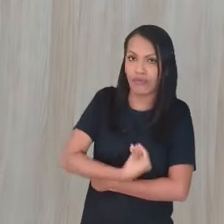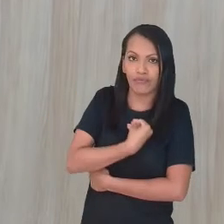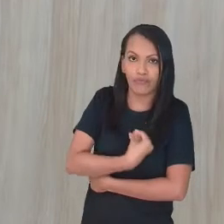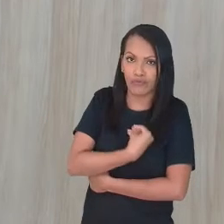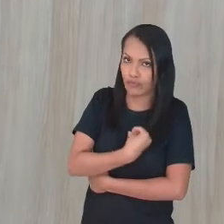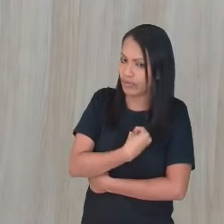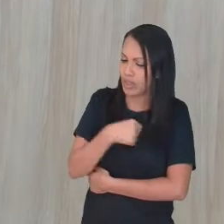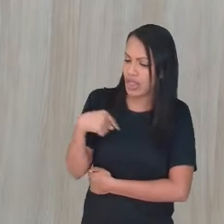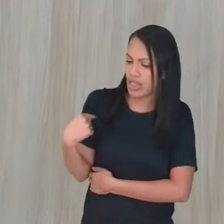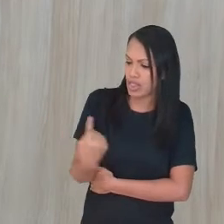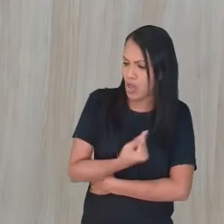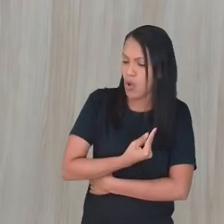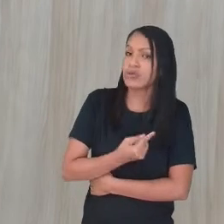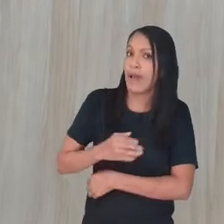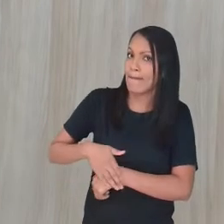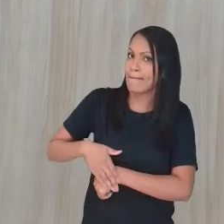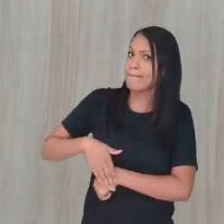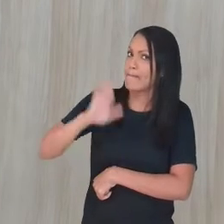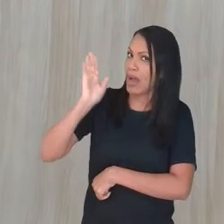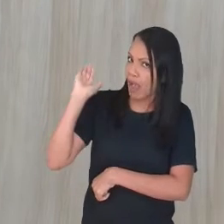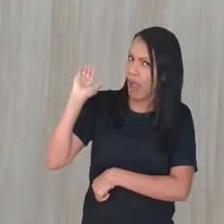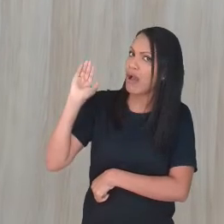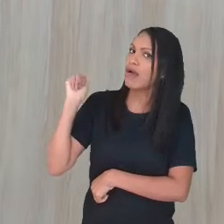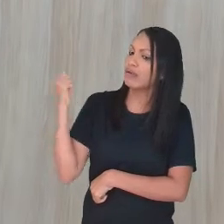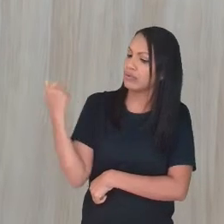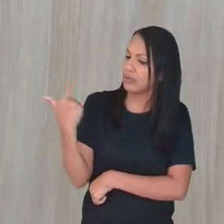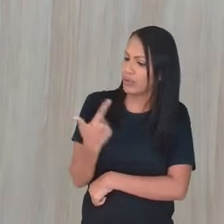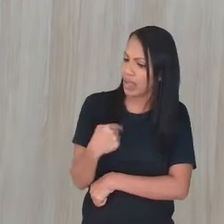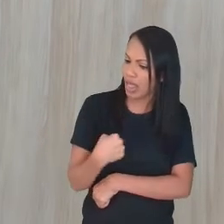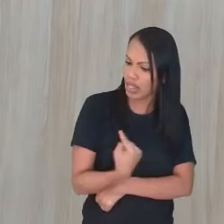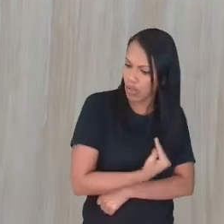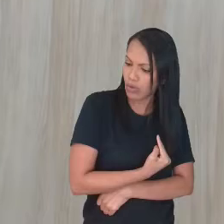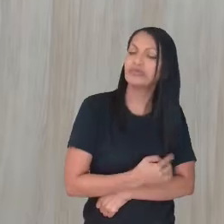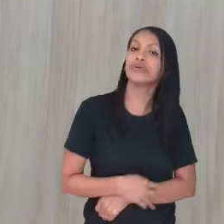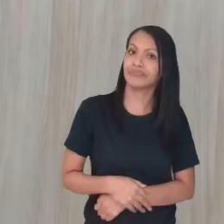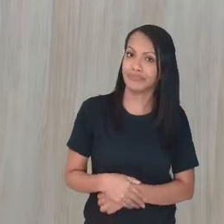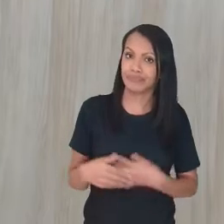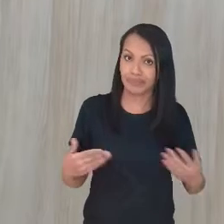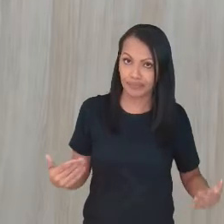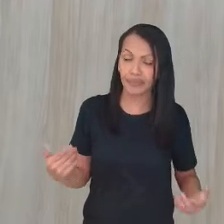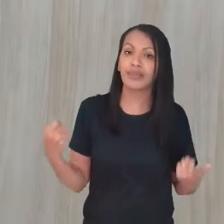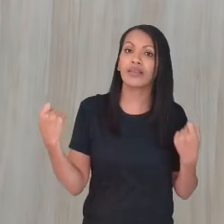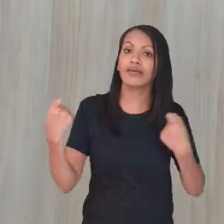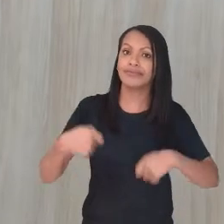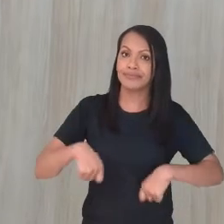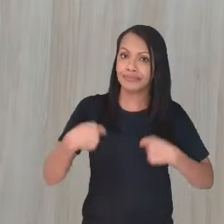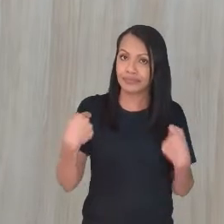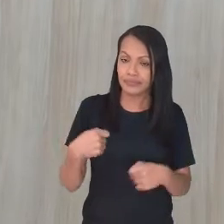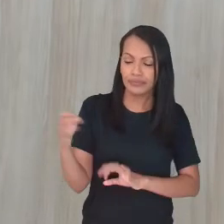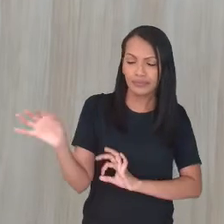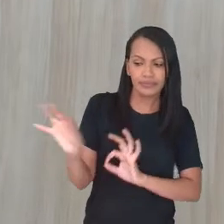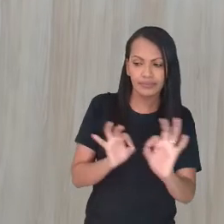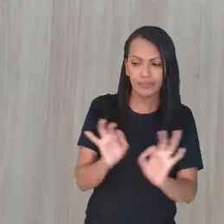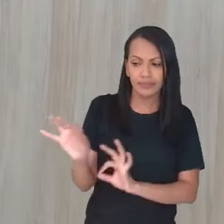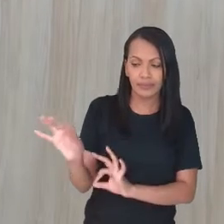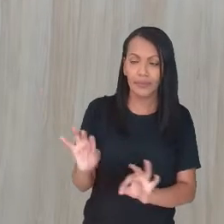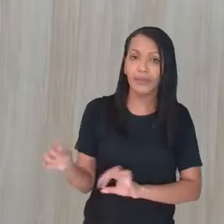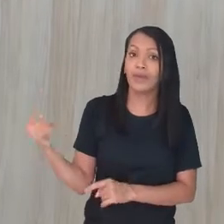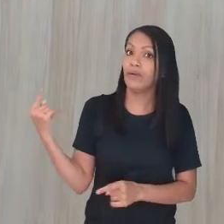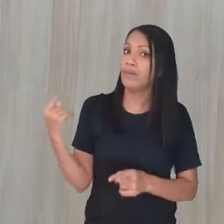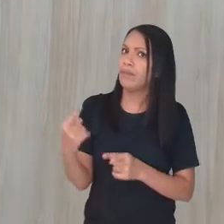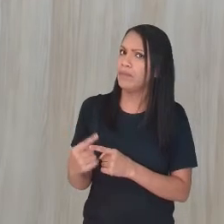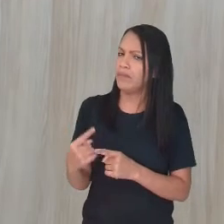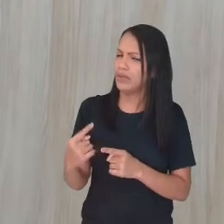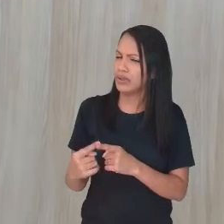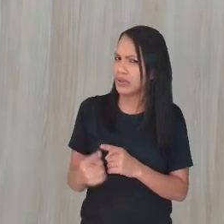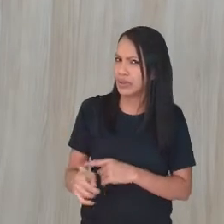maior do que a nossa, e ele mostra que a gente precisa, ao longo do percurso, se reorganizar, porque